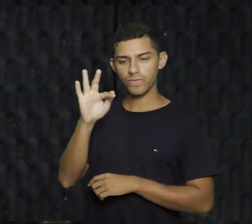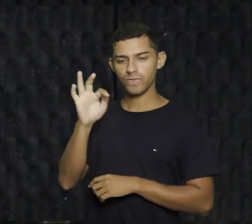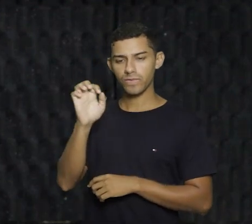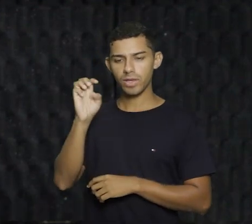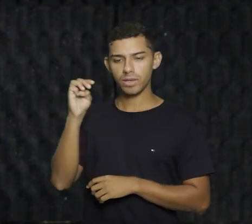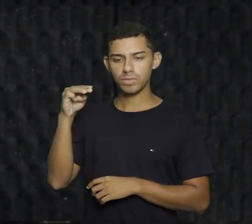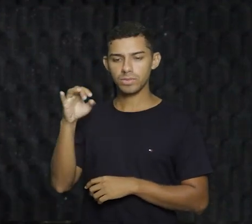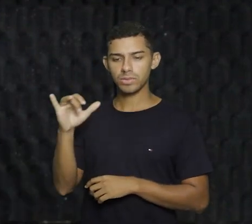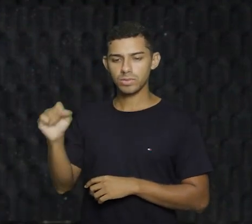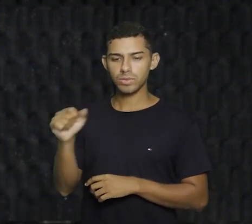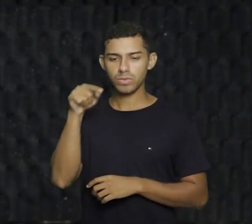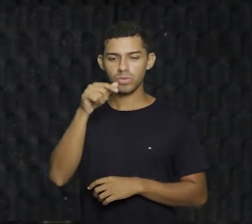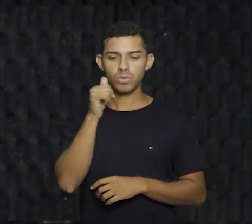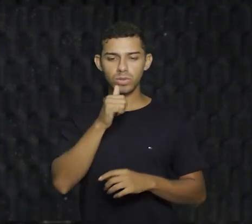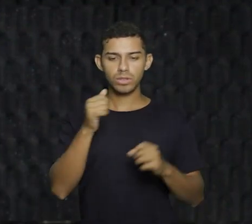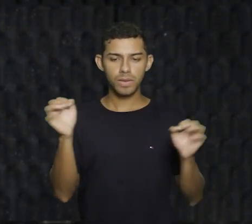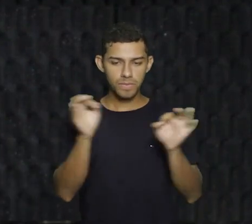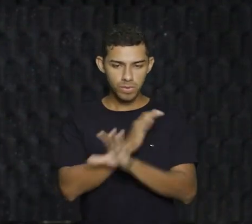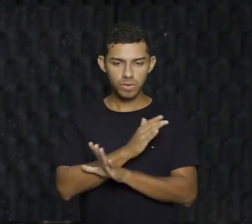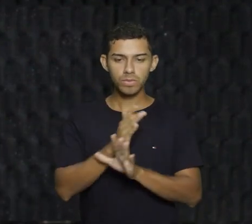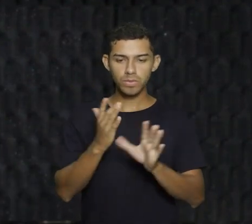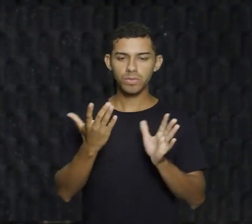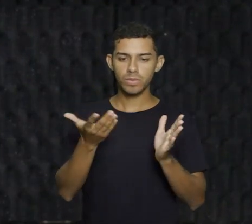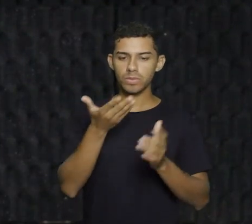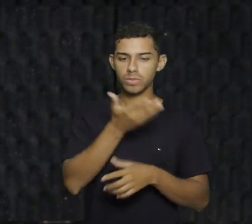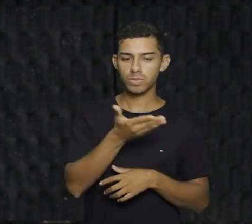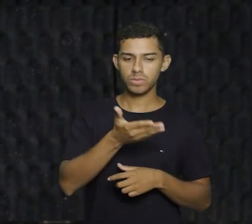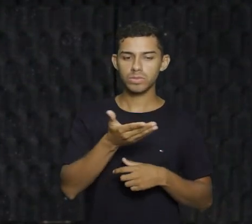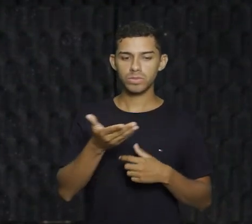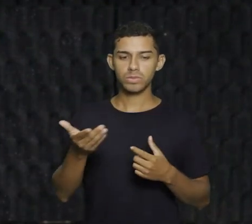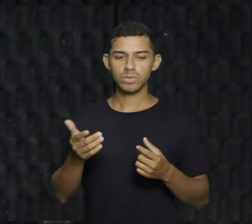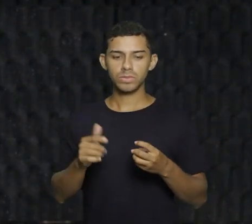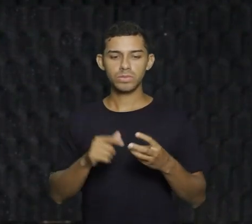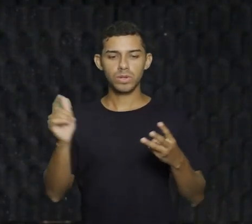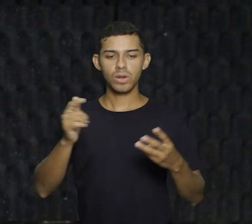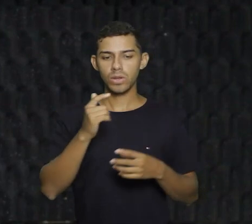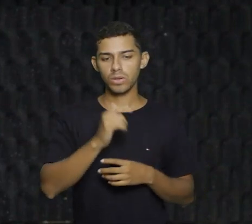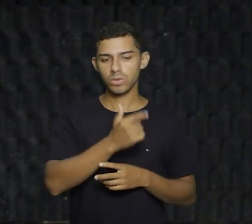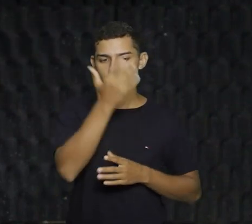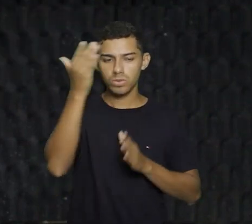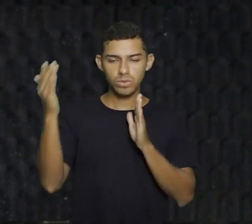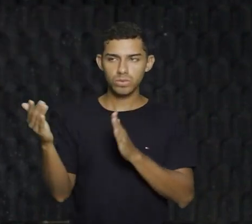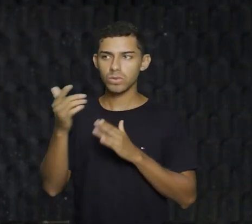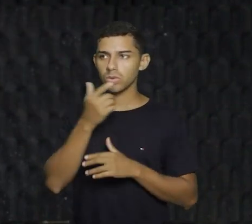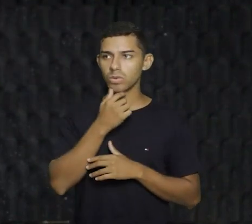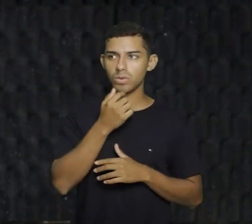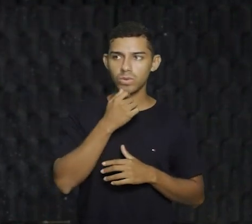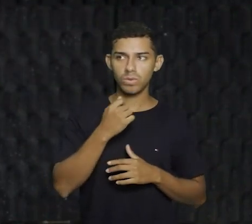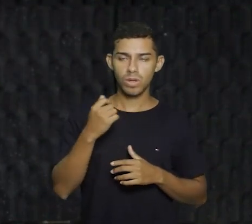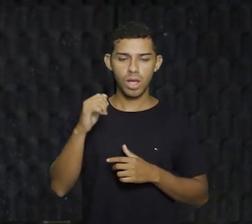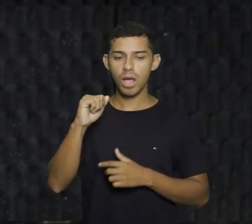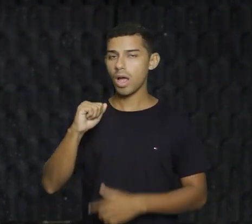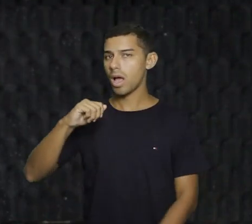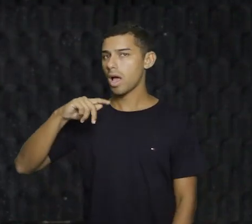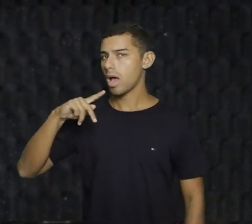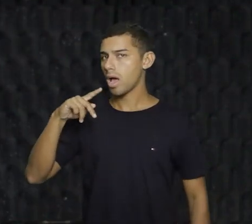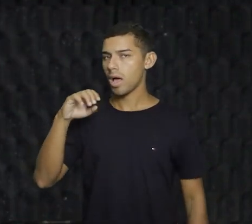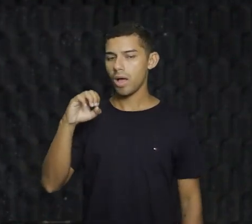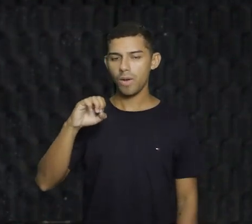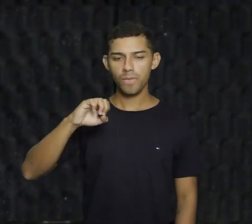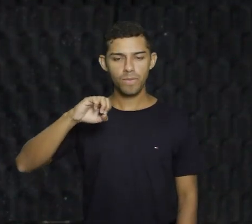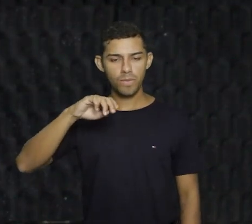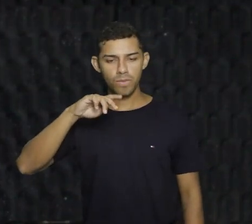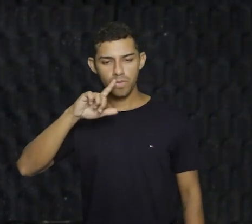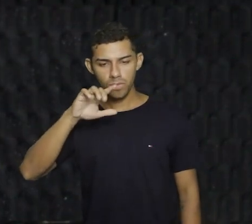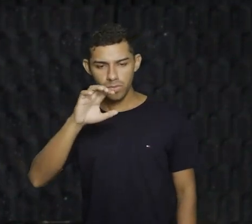que está pronta para engravidar. Do outro lado tem uma figura bem galante aqui, estou sendo debochado, porque eu sempre brinco sobre isso. É Apolo, que na mitologia